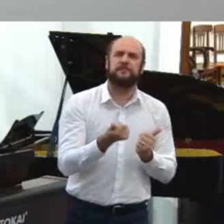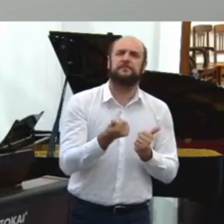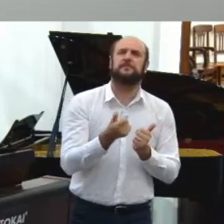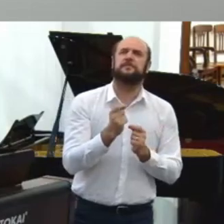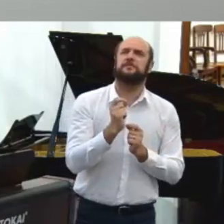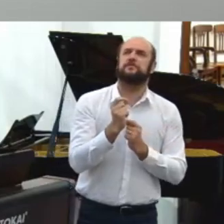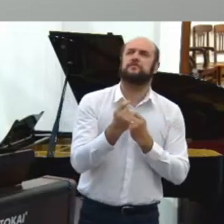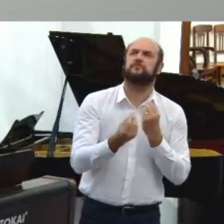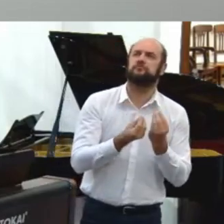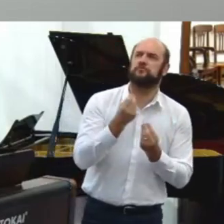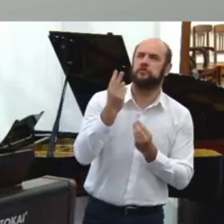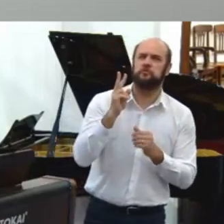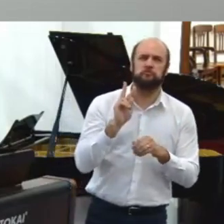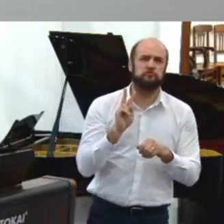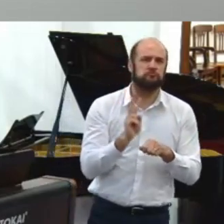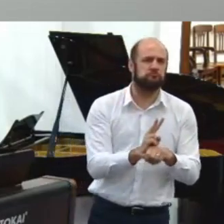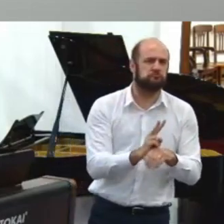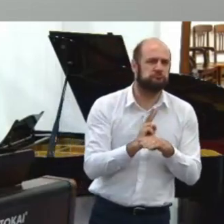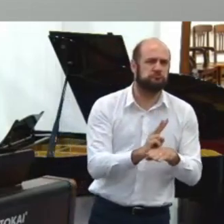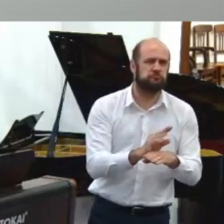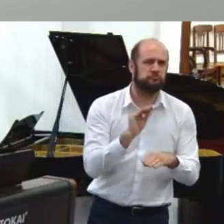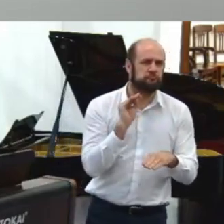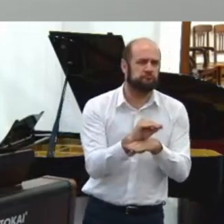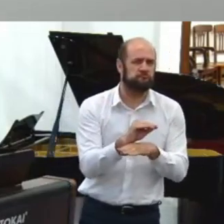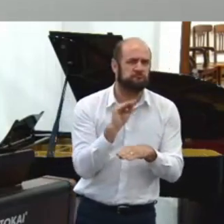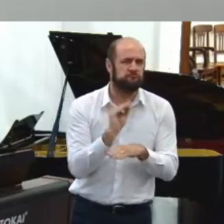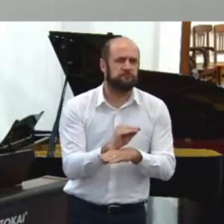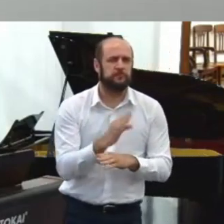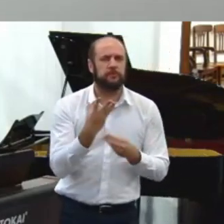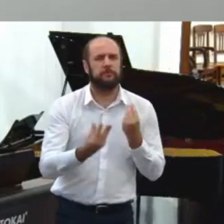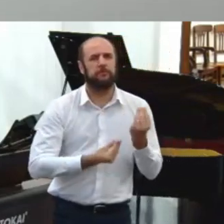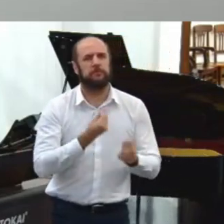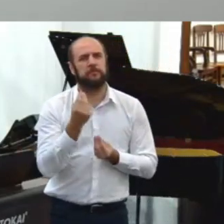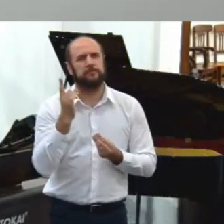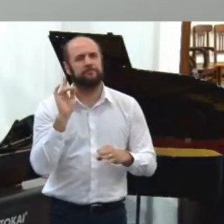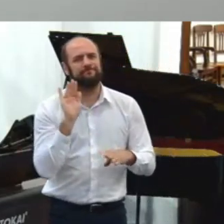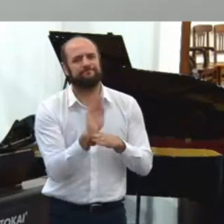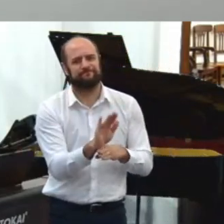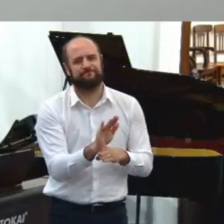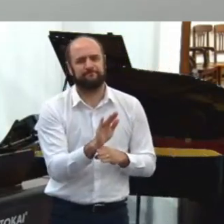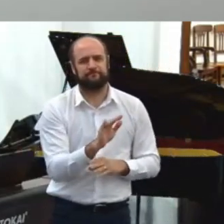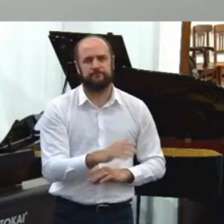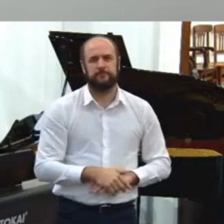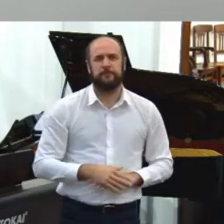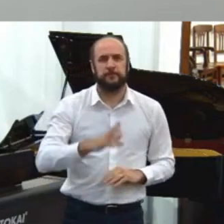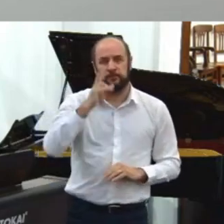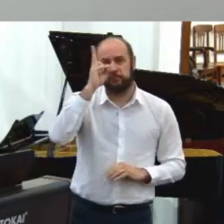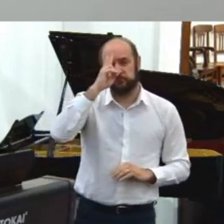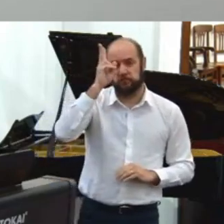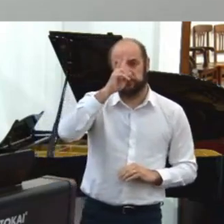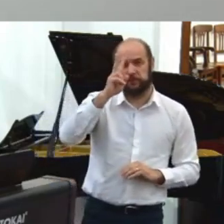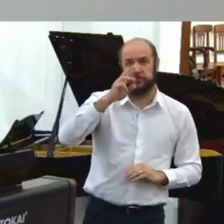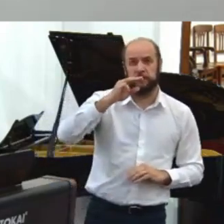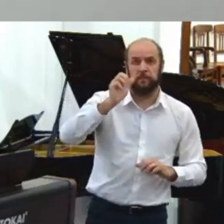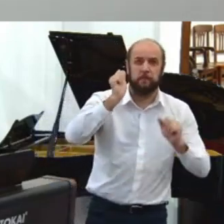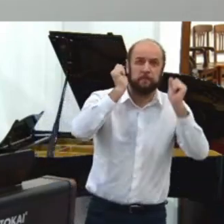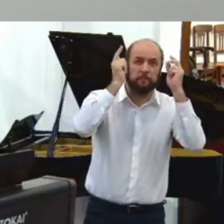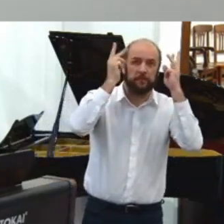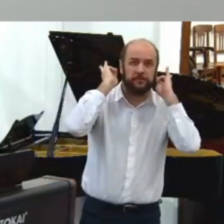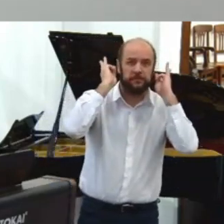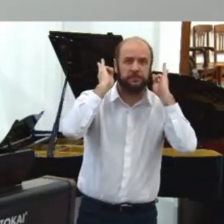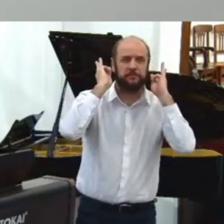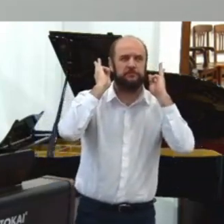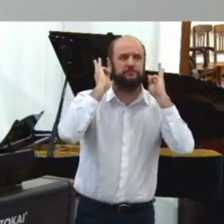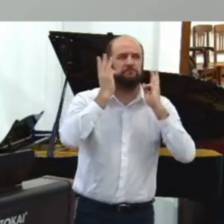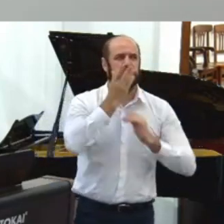desígnios de Deus, sobre o socorro de Deus, sobre a providência de Deus. Na história de